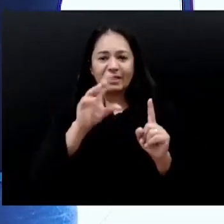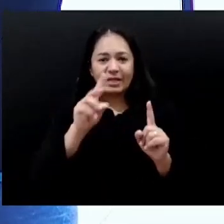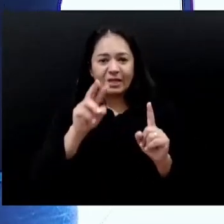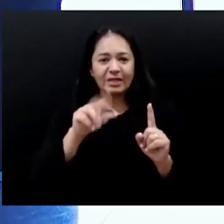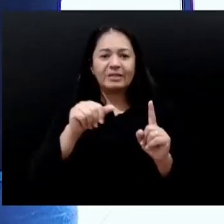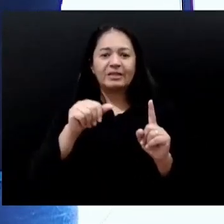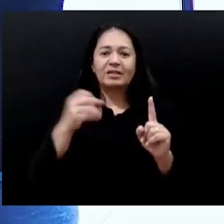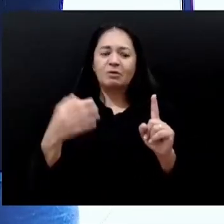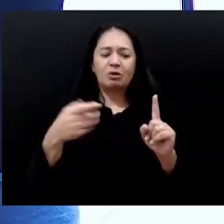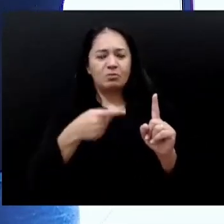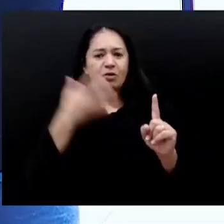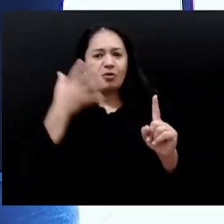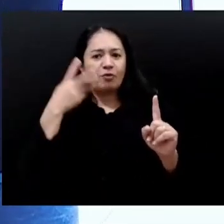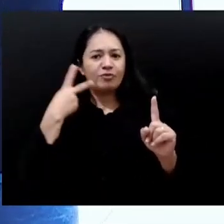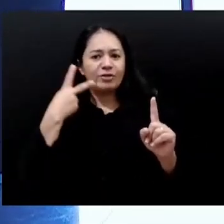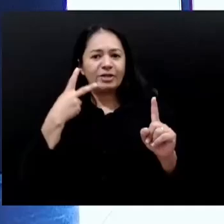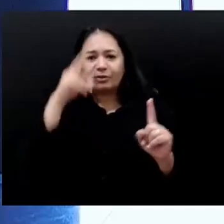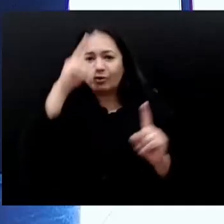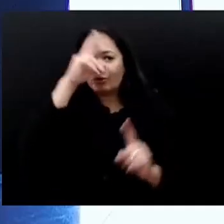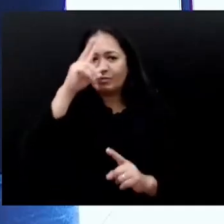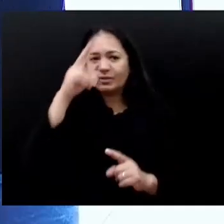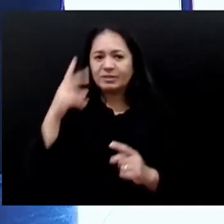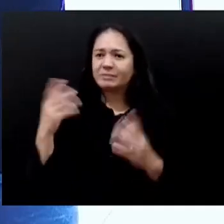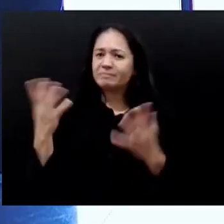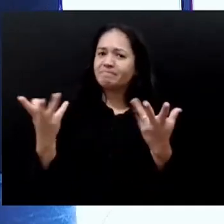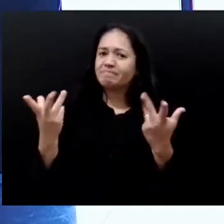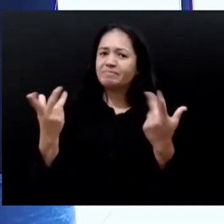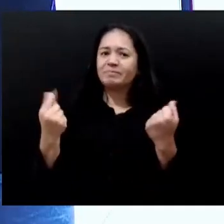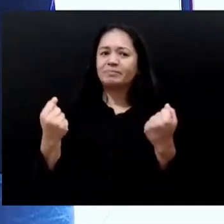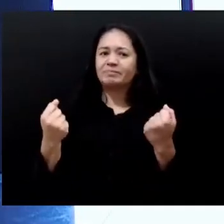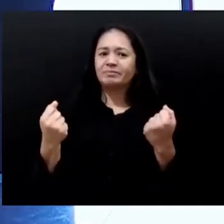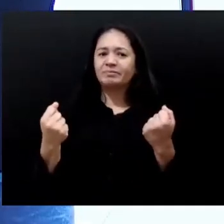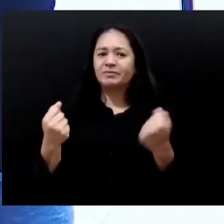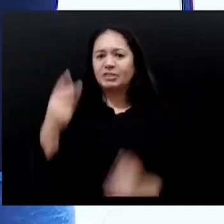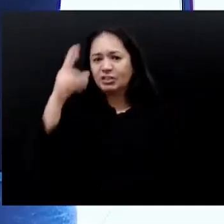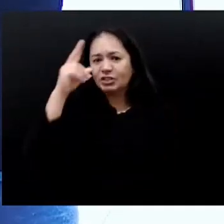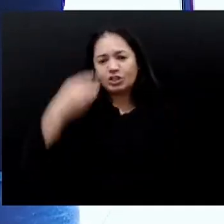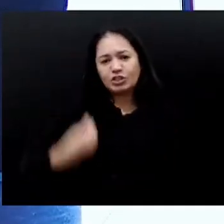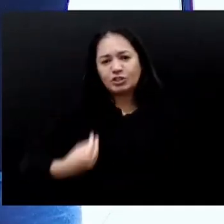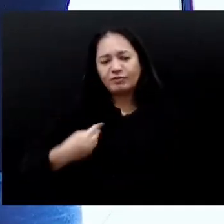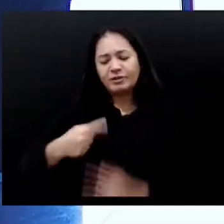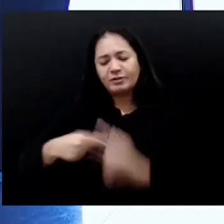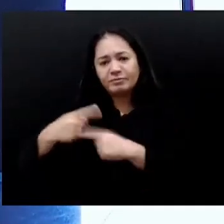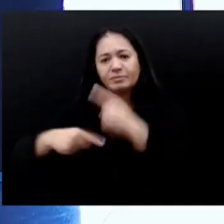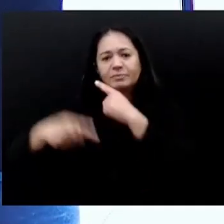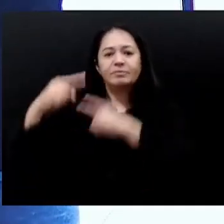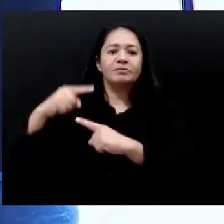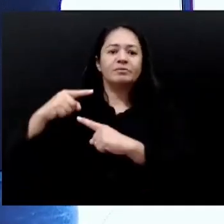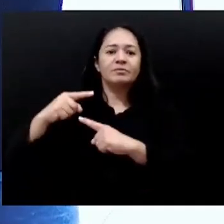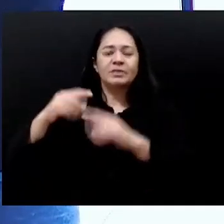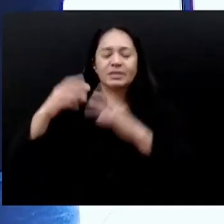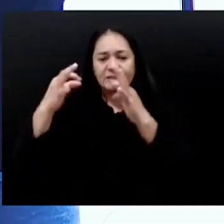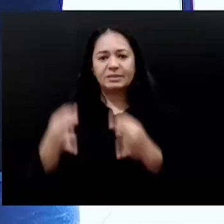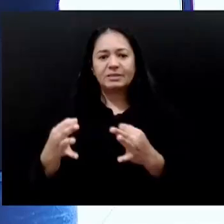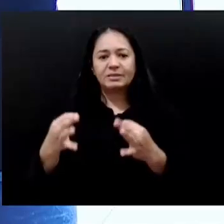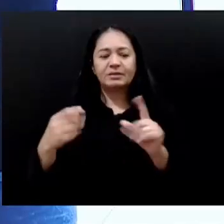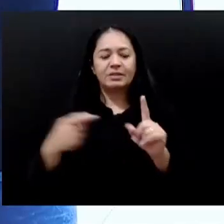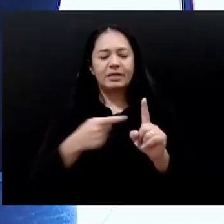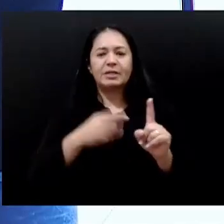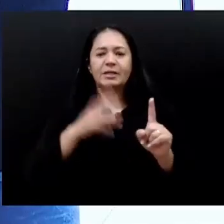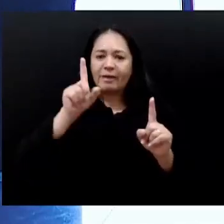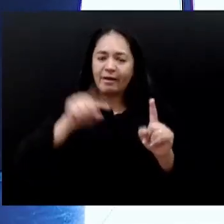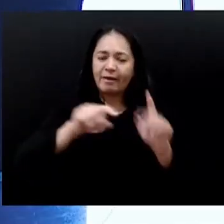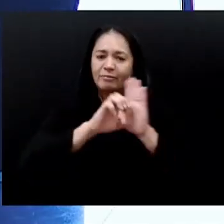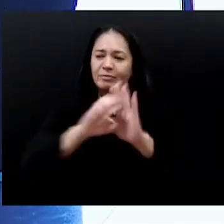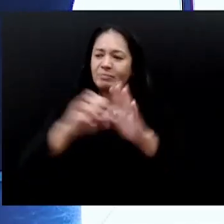que tem uma trajetória fantástica, uma trajetória de vida, de superação, e sem dúvida é um exemplo Então, parabéns pela sua